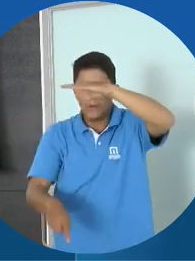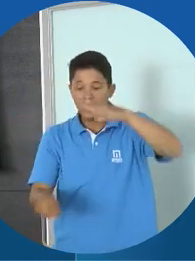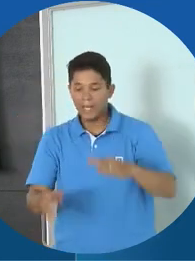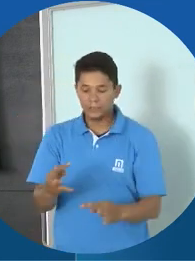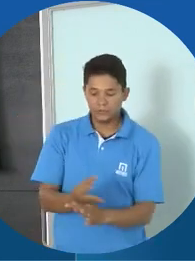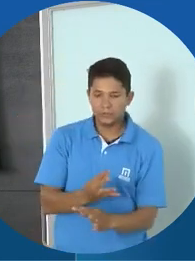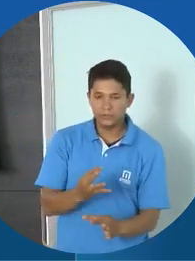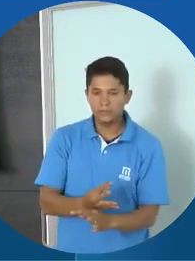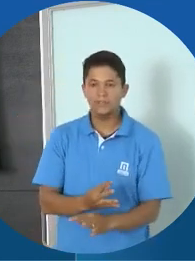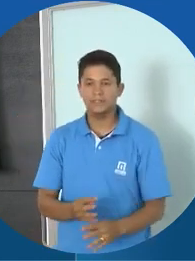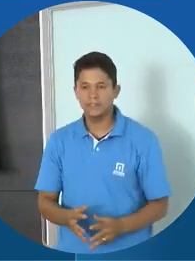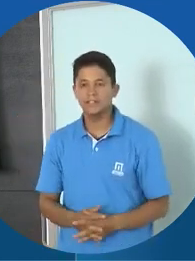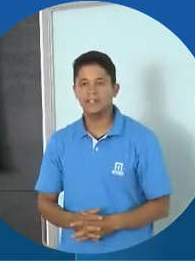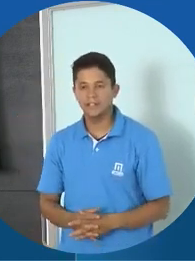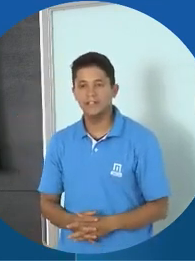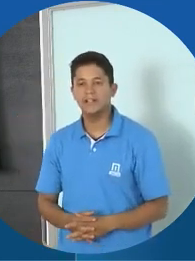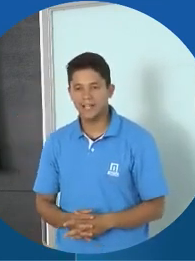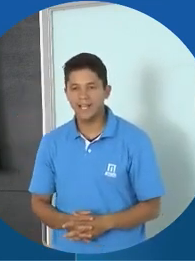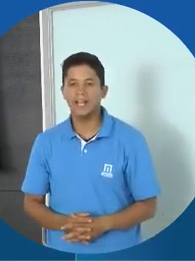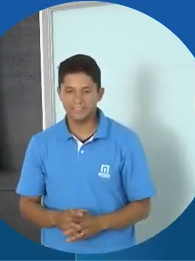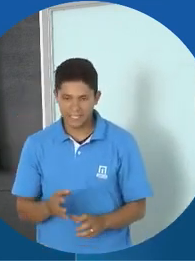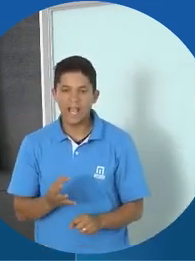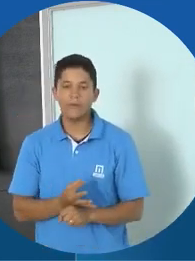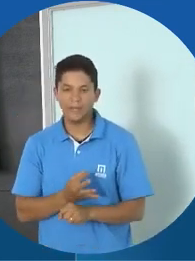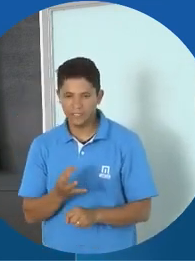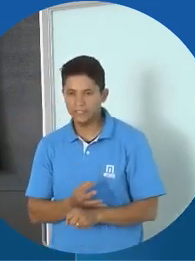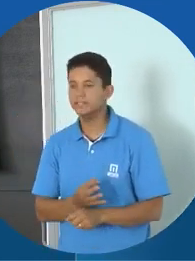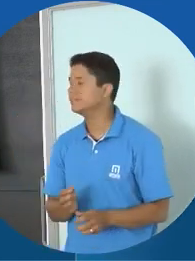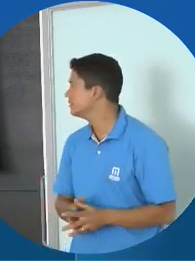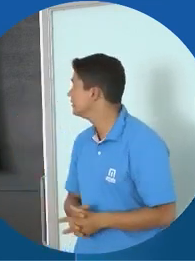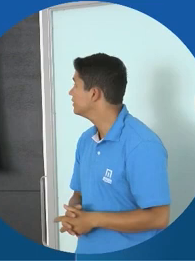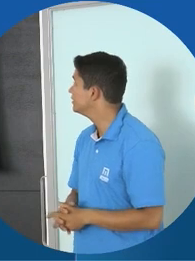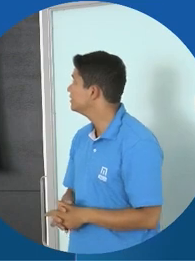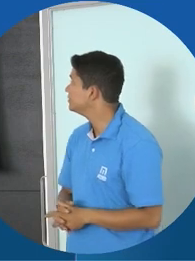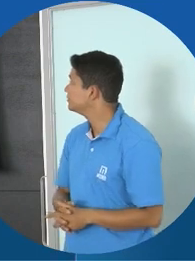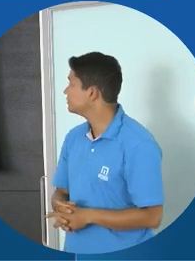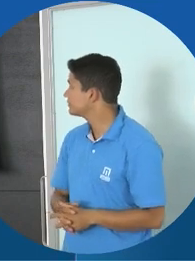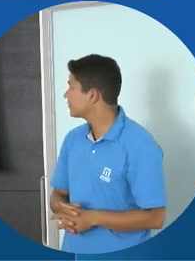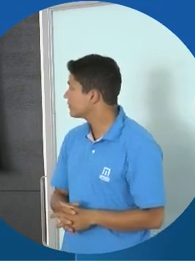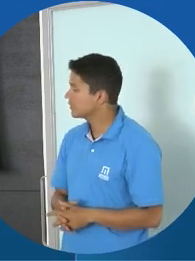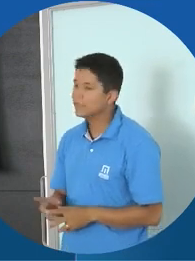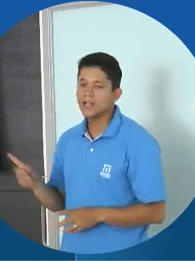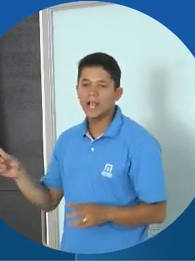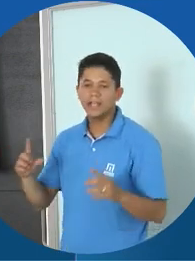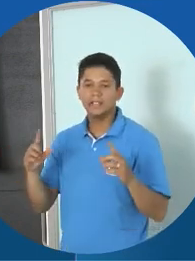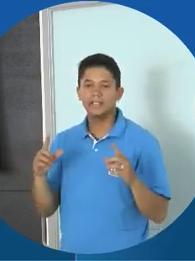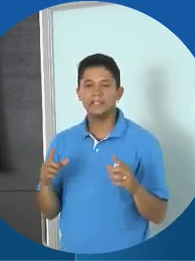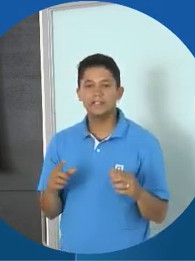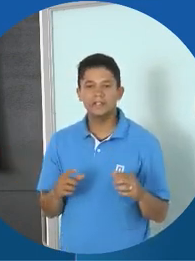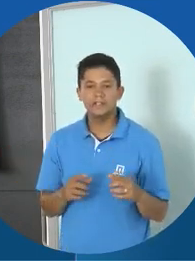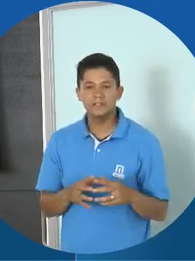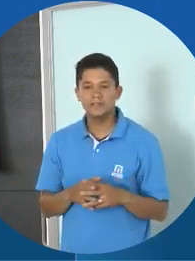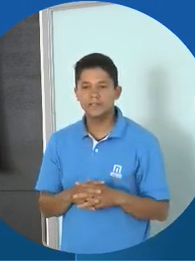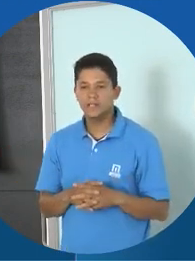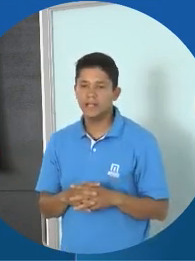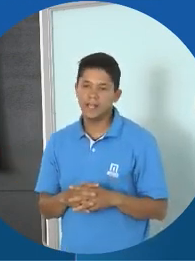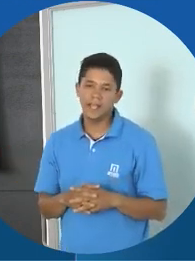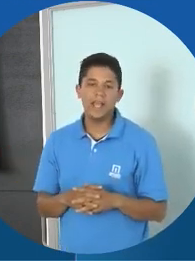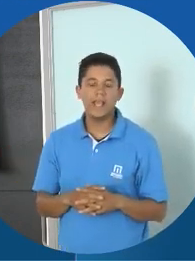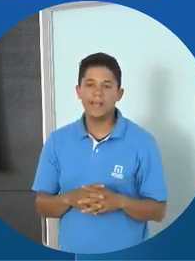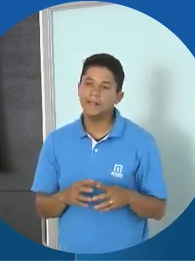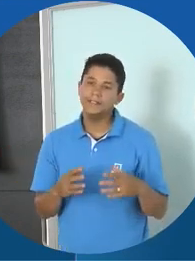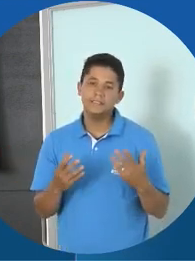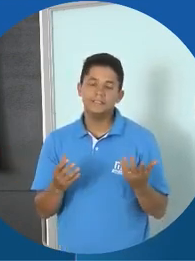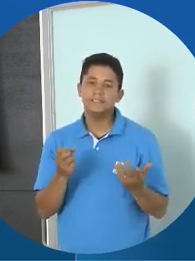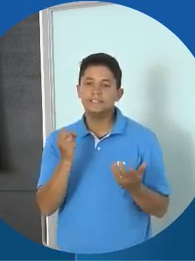realmente leva a lixivia esse solo, diminuindo essa capacidade geotécnica portante.